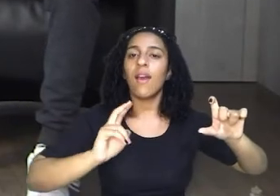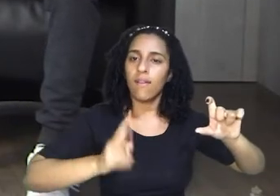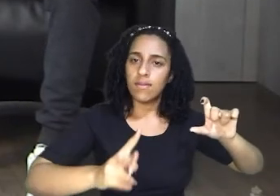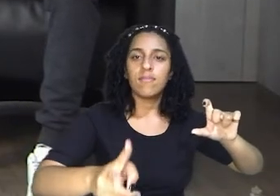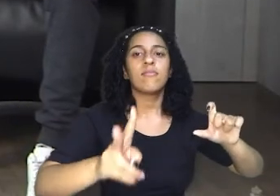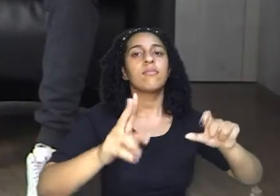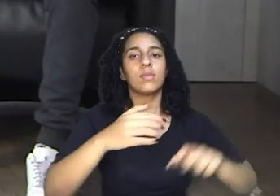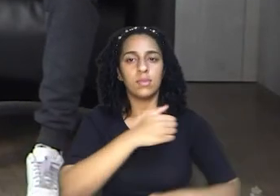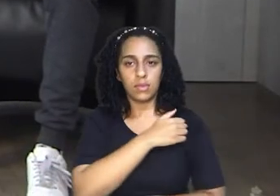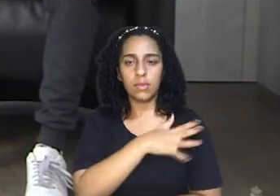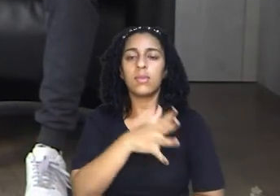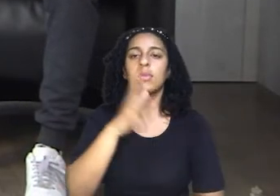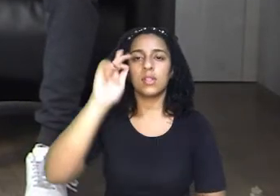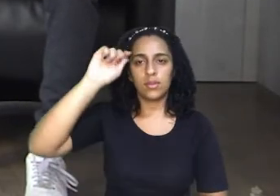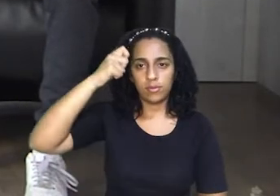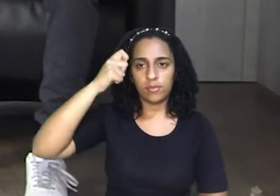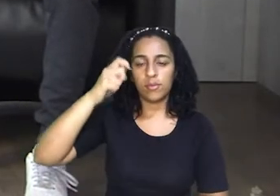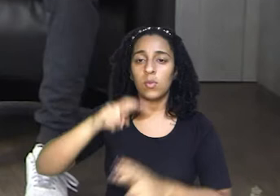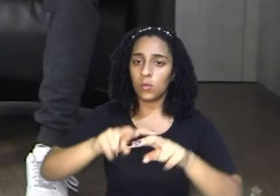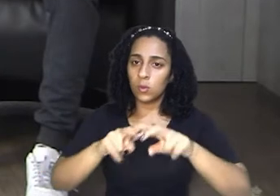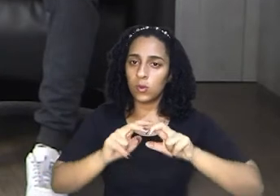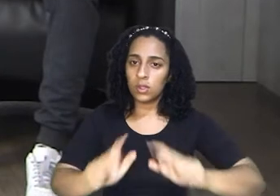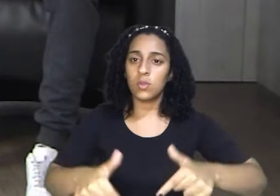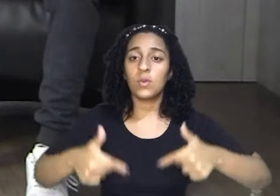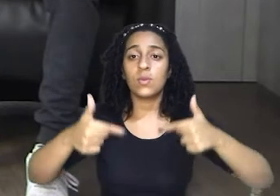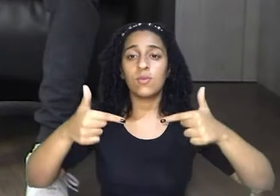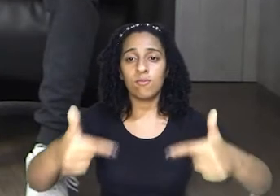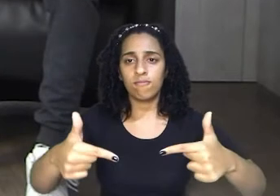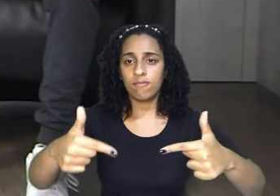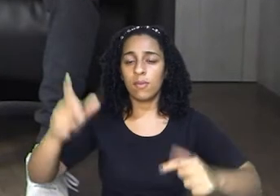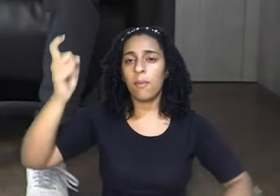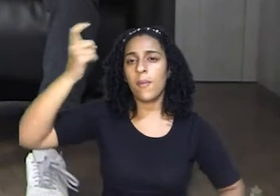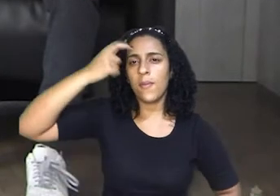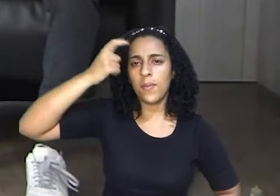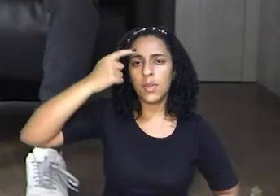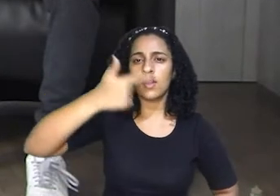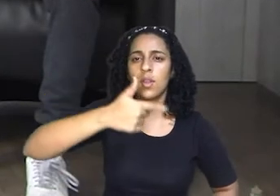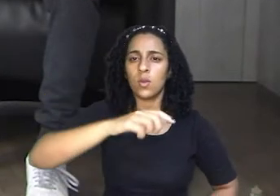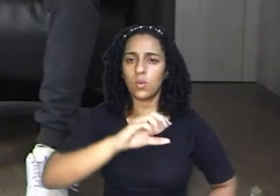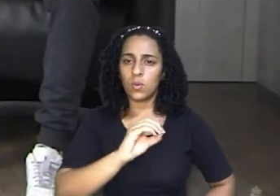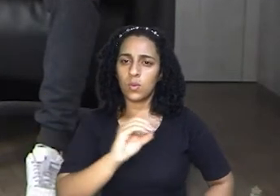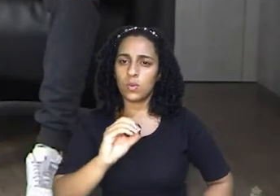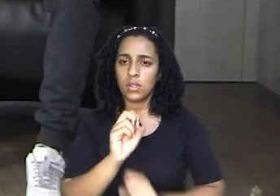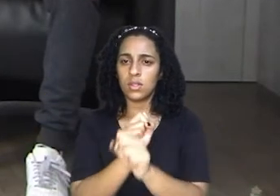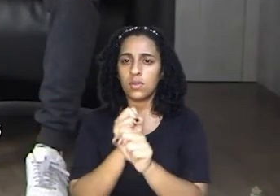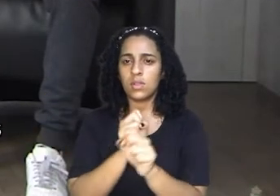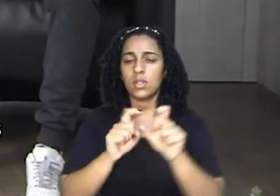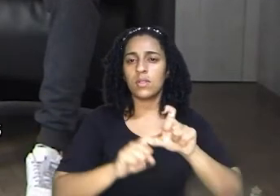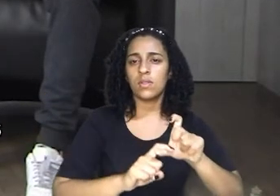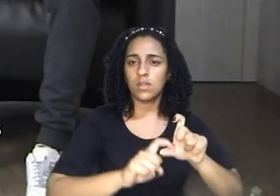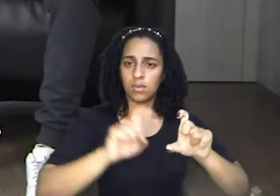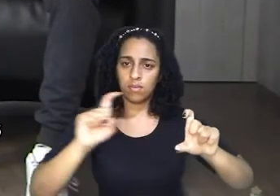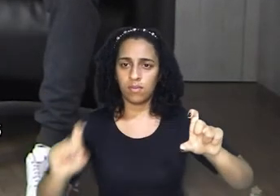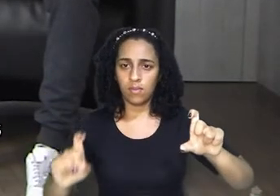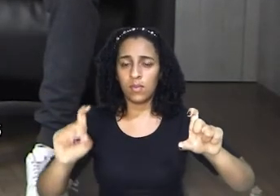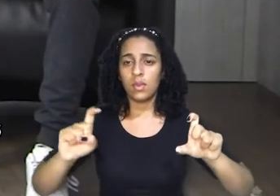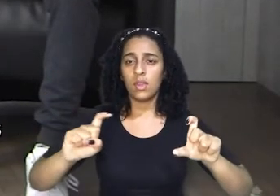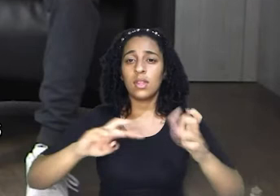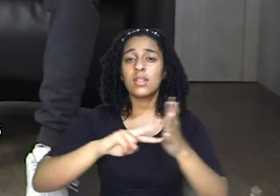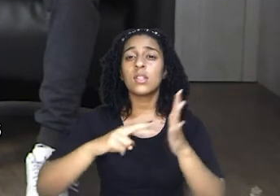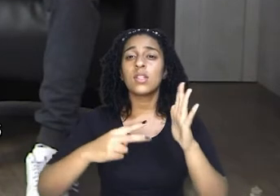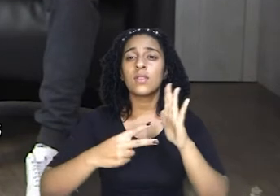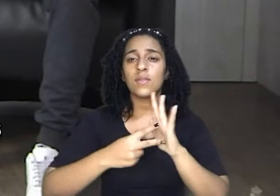racismo E aí é isso lutar a pensar na independência hoje pensar em 200 anos de independência significa a